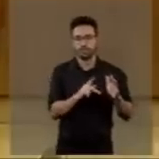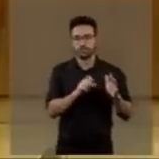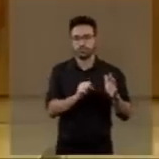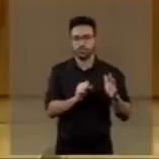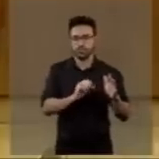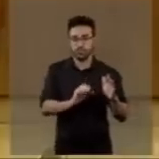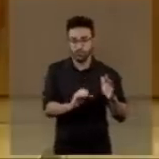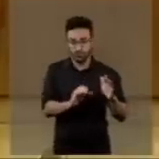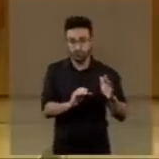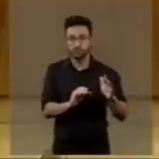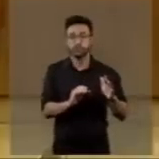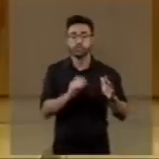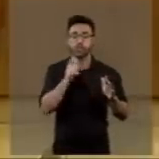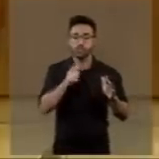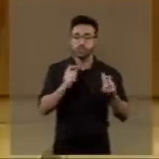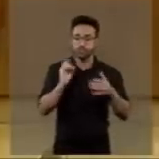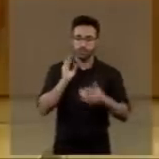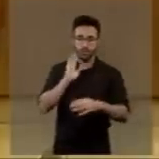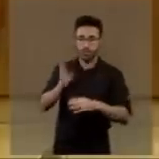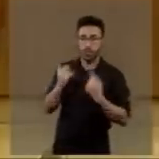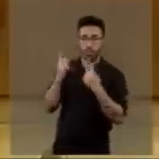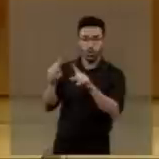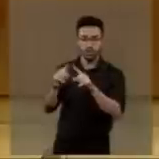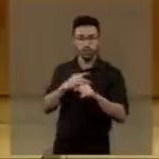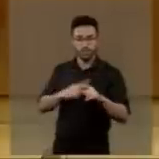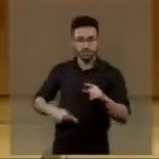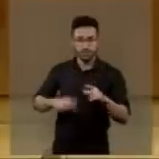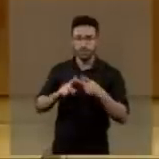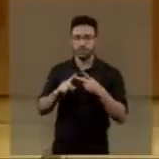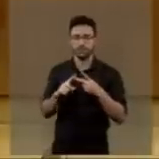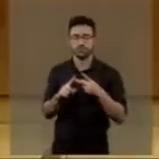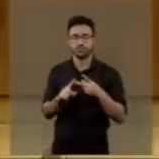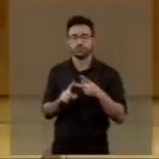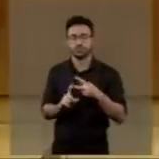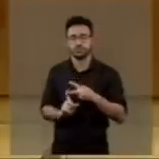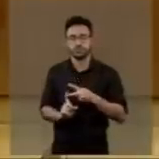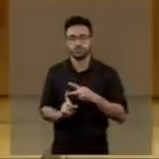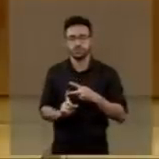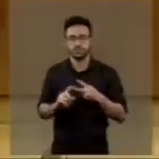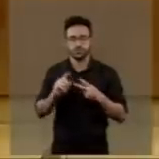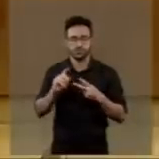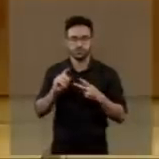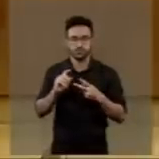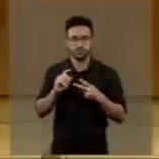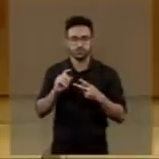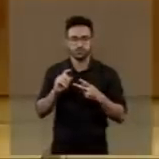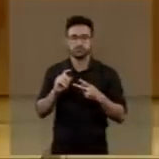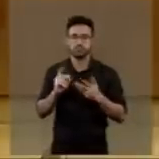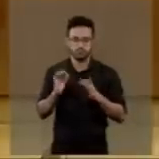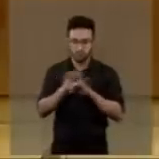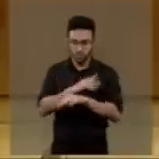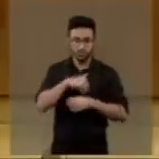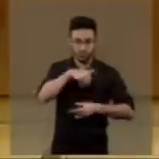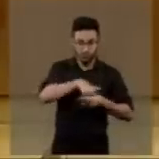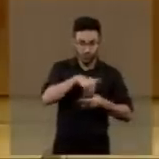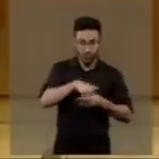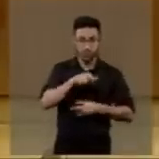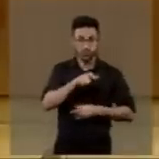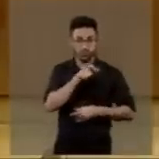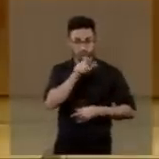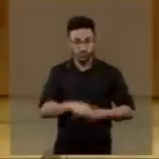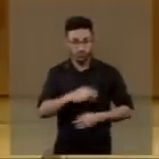Congresso Nacional, com outros interessados, e após o voto do ministro